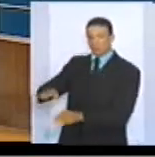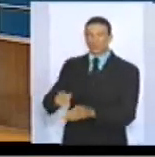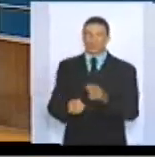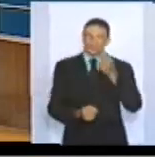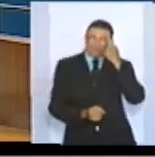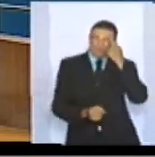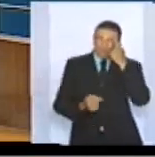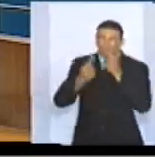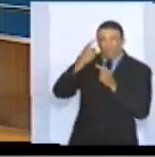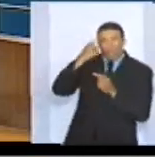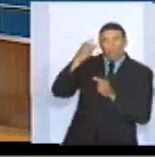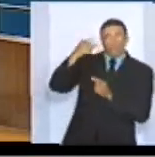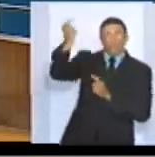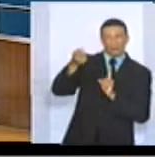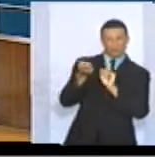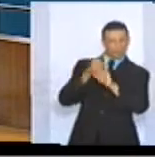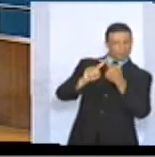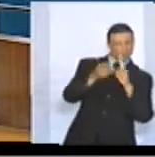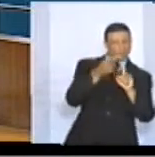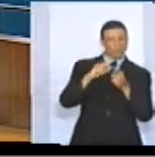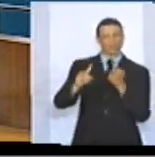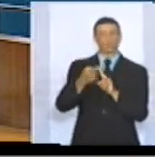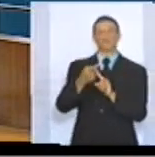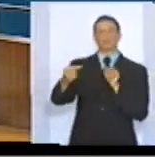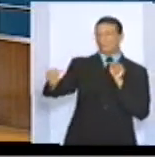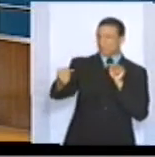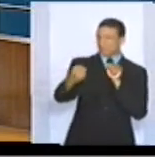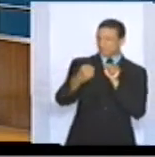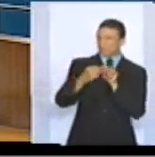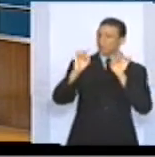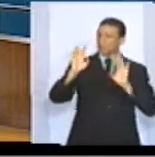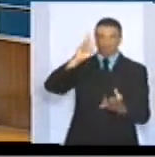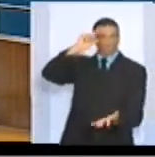ideias encontra-se o ambiente mais propício